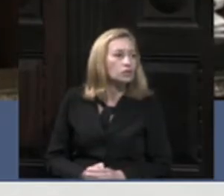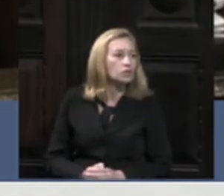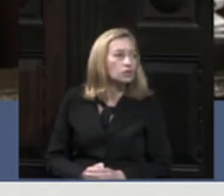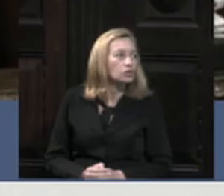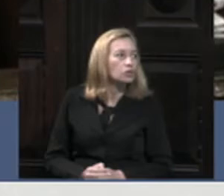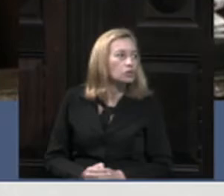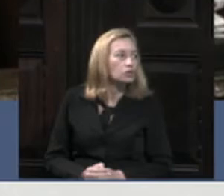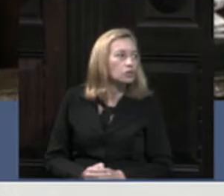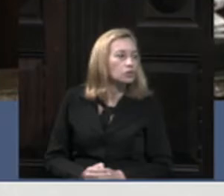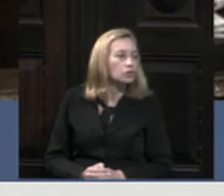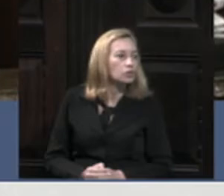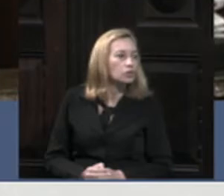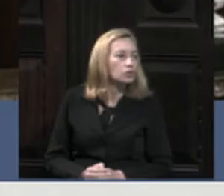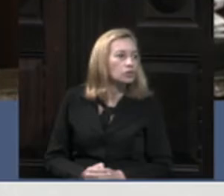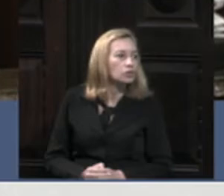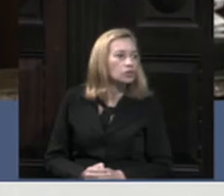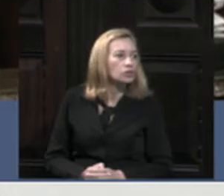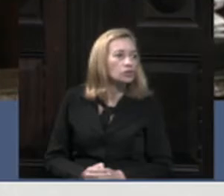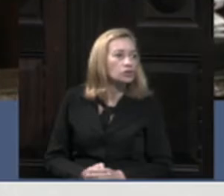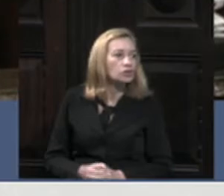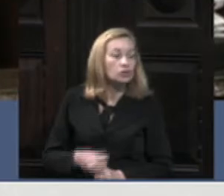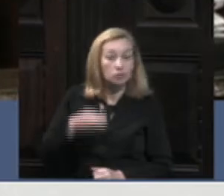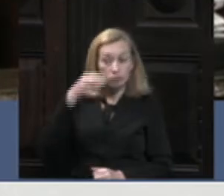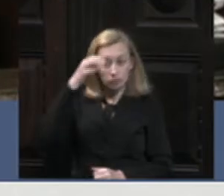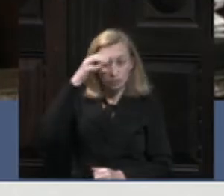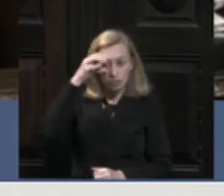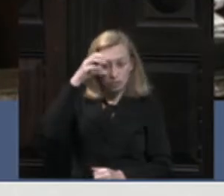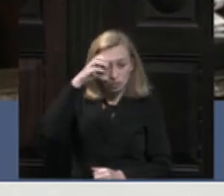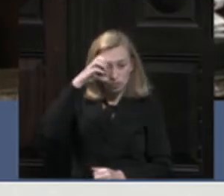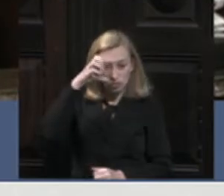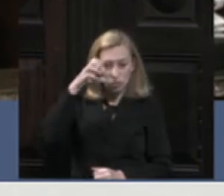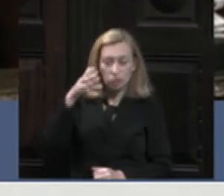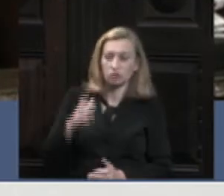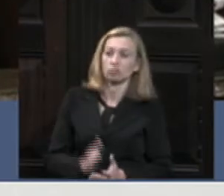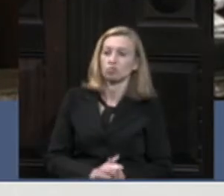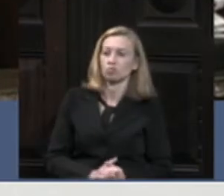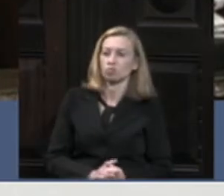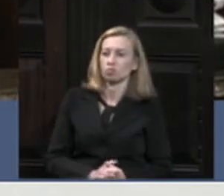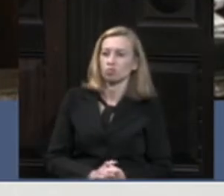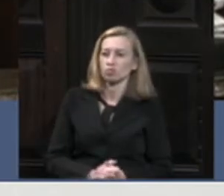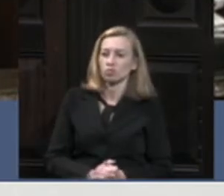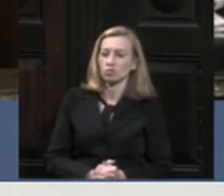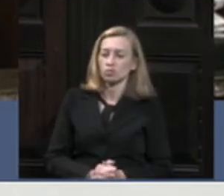em relação ao controle da água no nosso país.